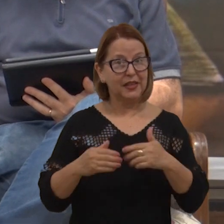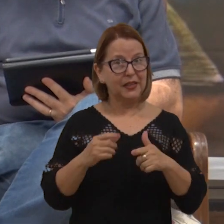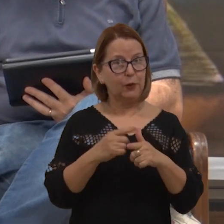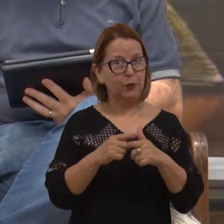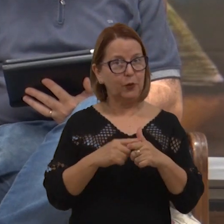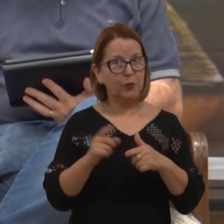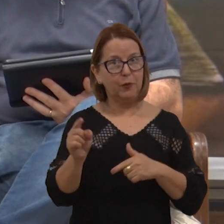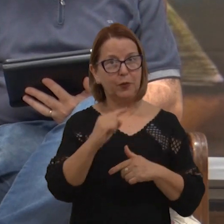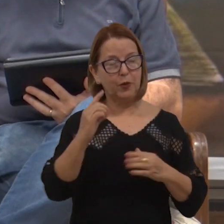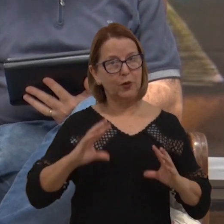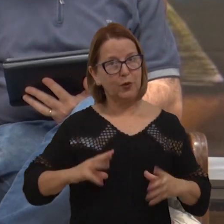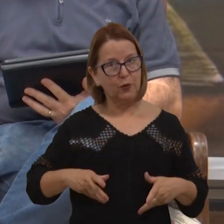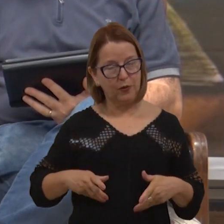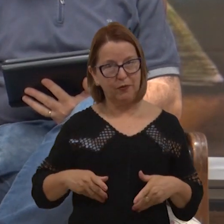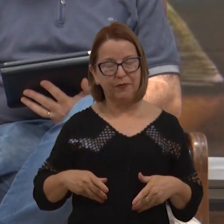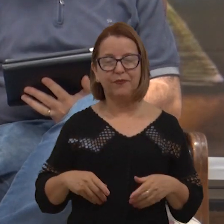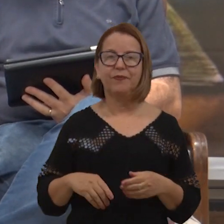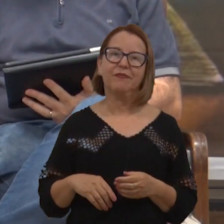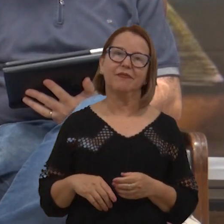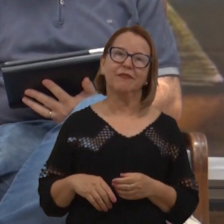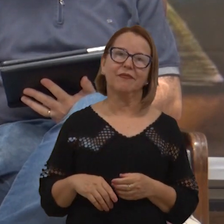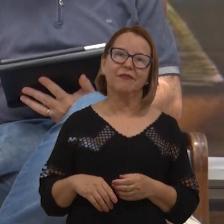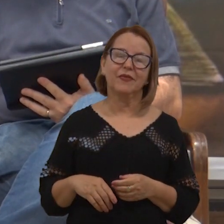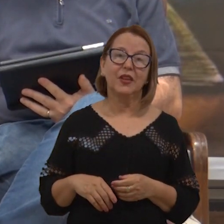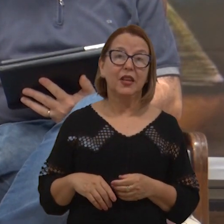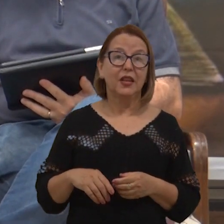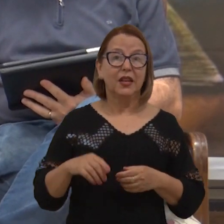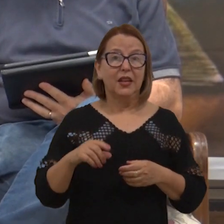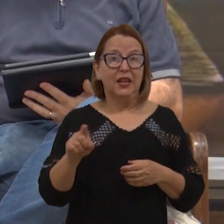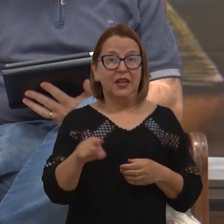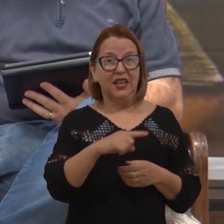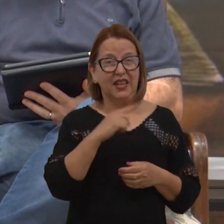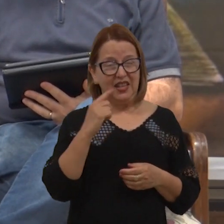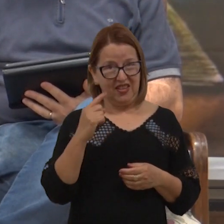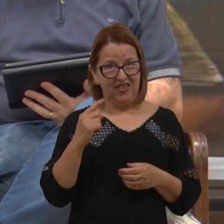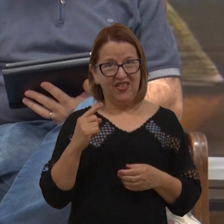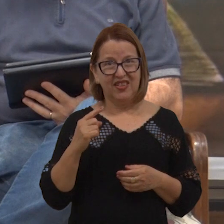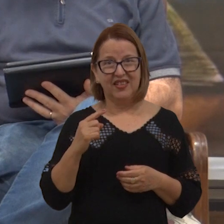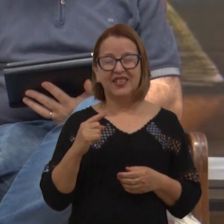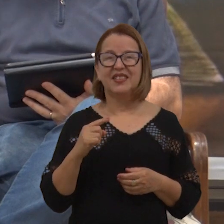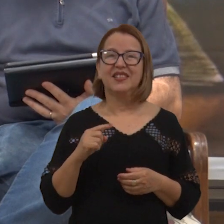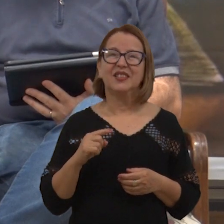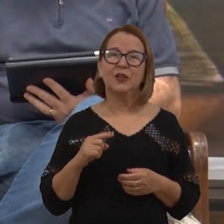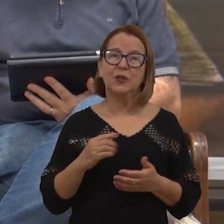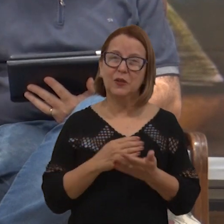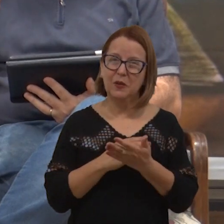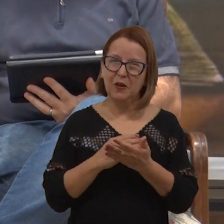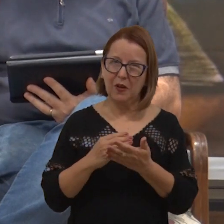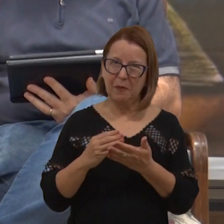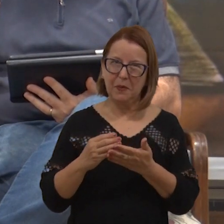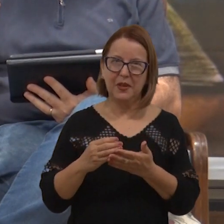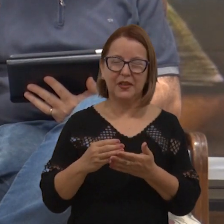uma capacidade de olhar para essas circunstâncias ruins, Sim. né, Maurício? Sim. E aí somatiza isso tudo